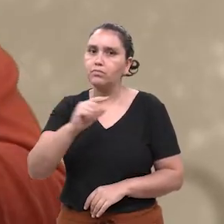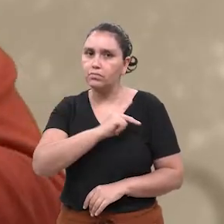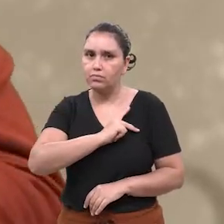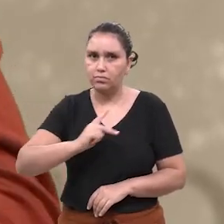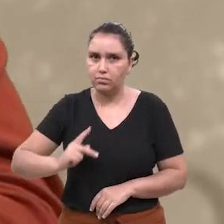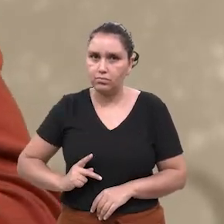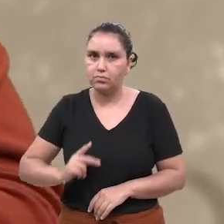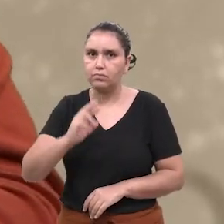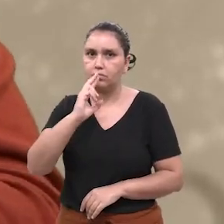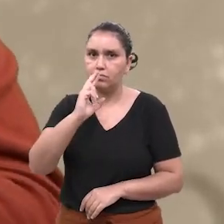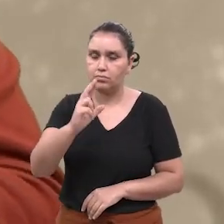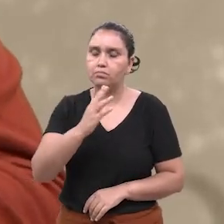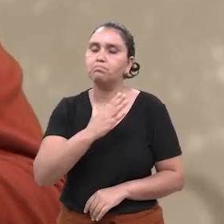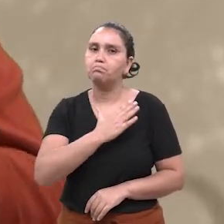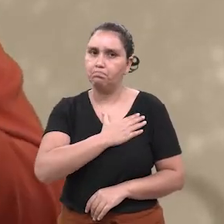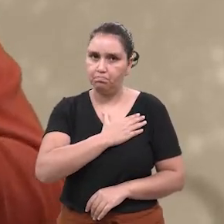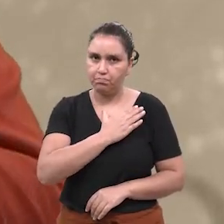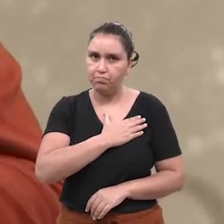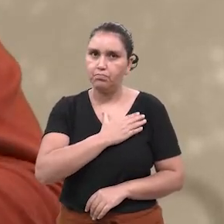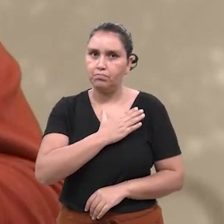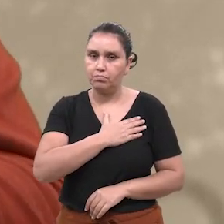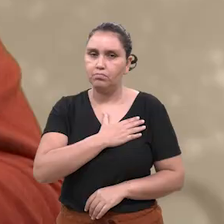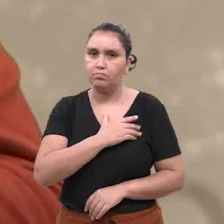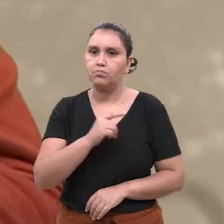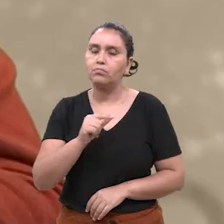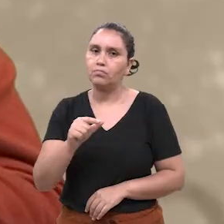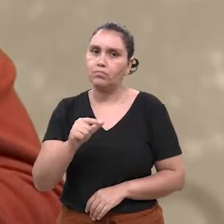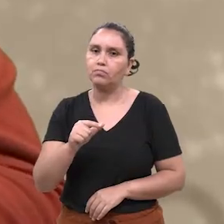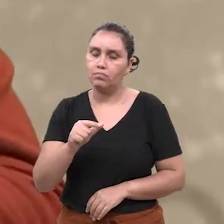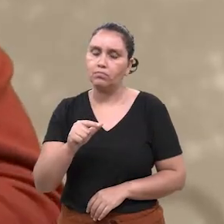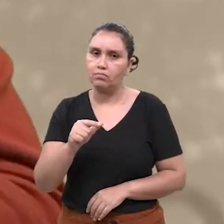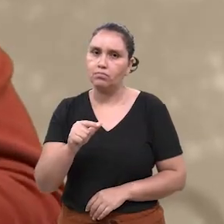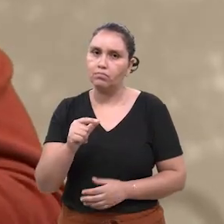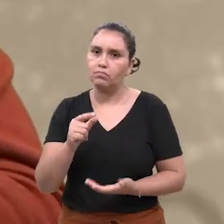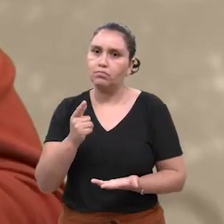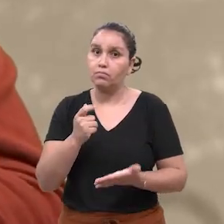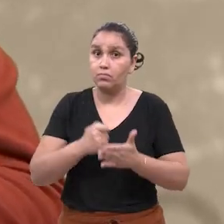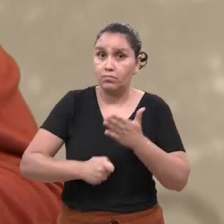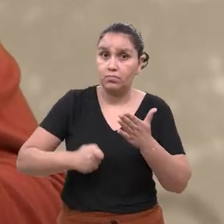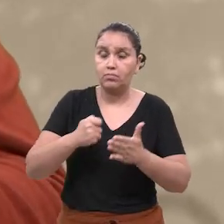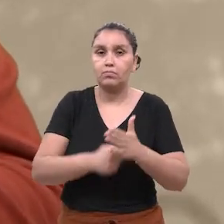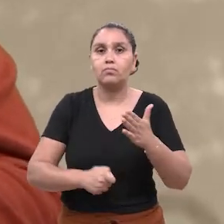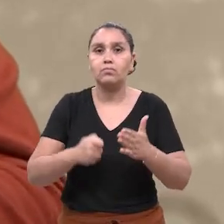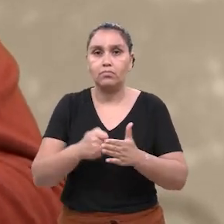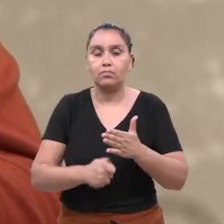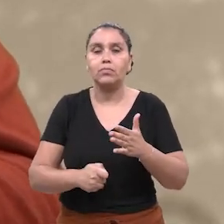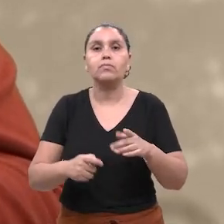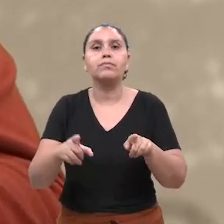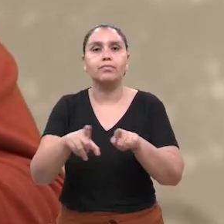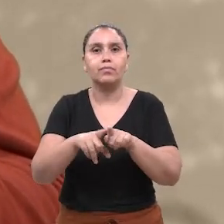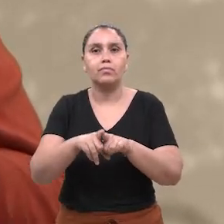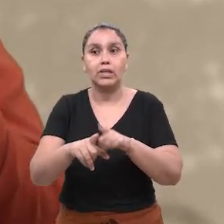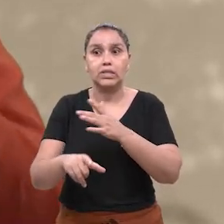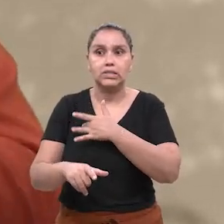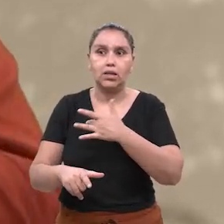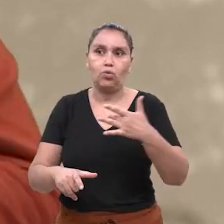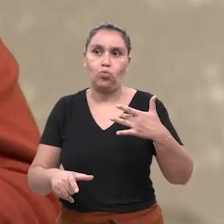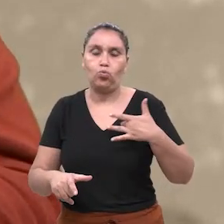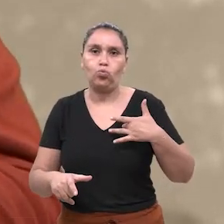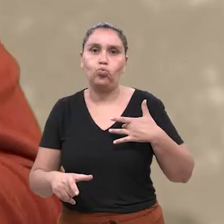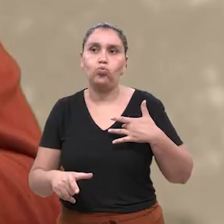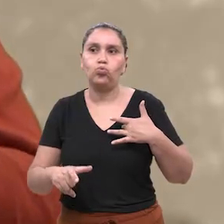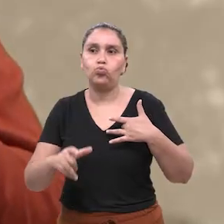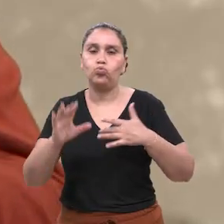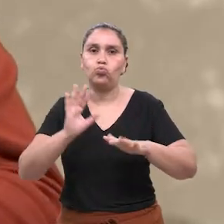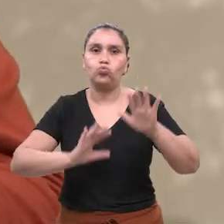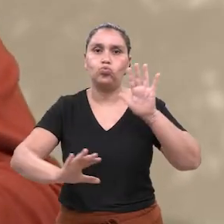eu vou decidir como presidente, a decisão é minha, então eu vou correr o risco. E é claro que a gente corria o risco da própria saúde.